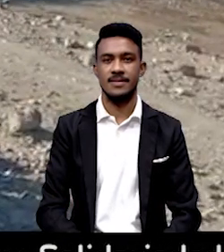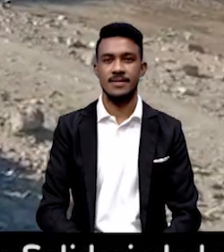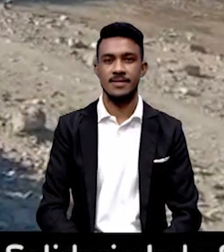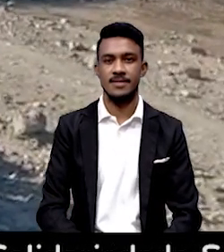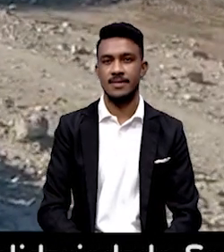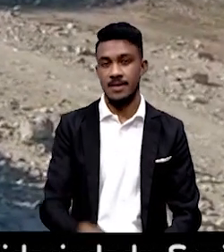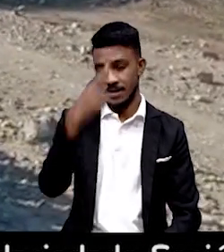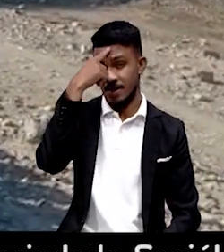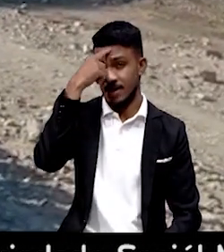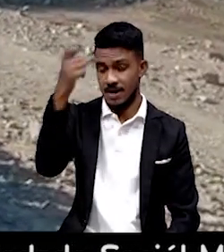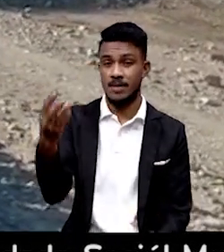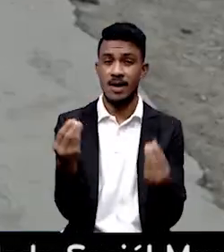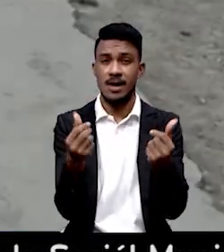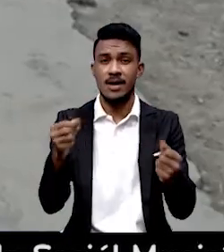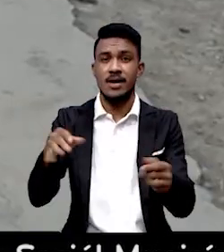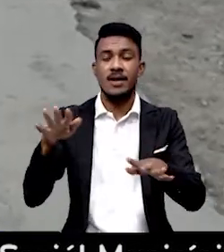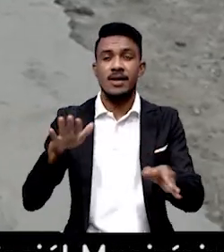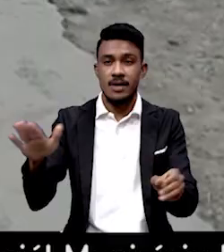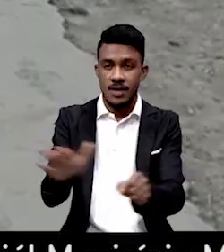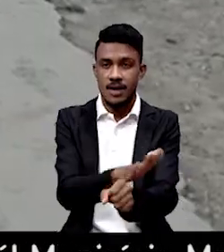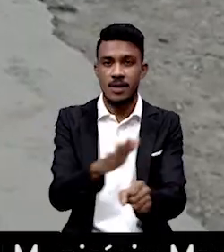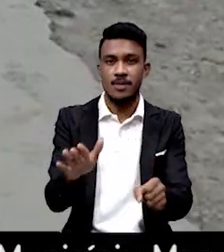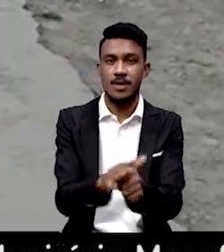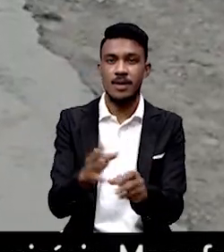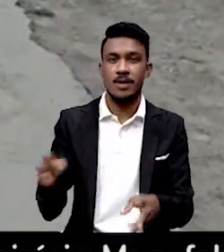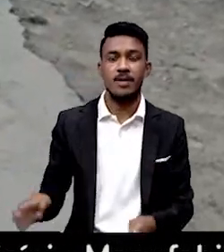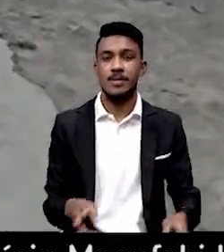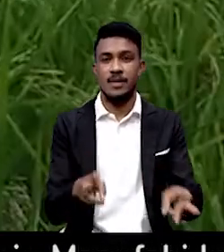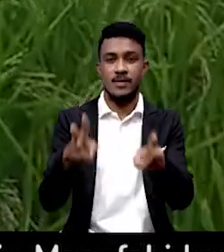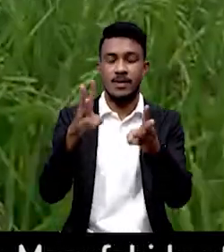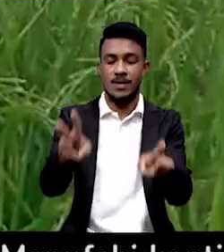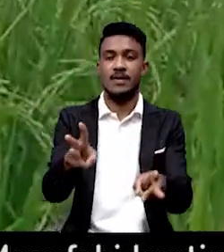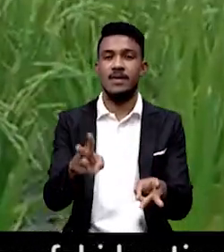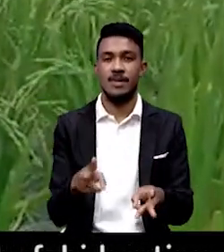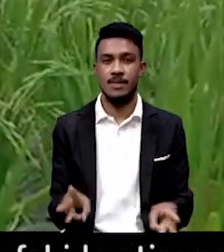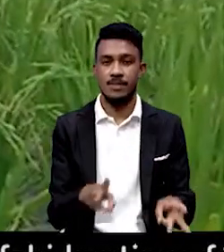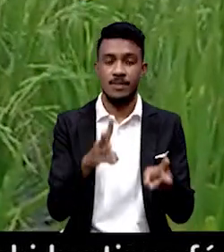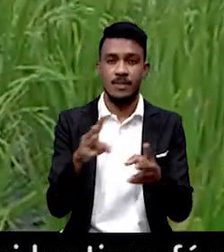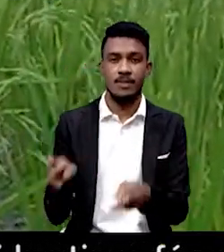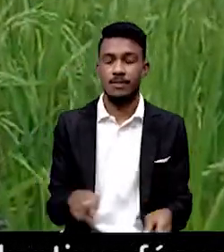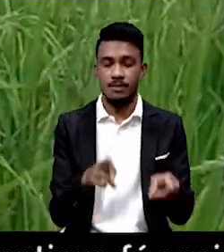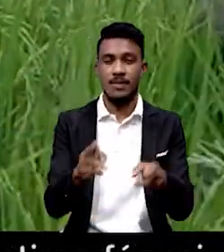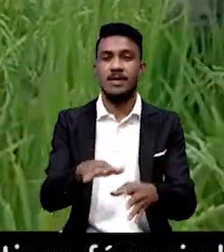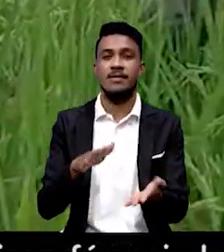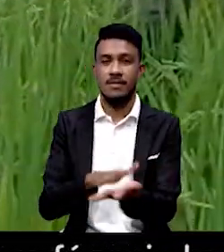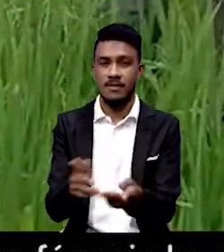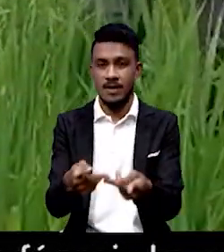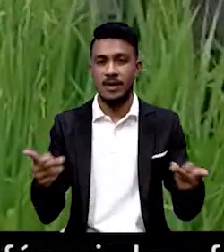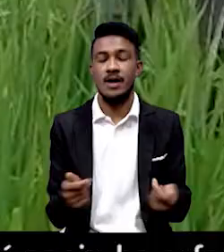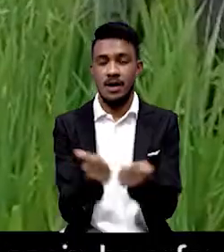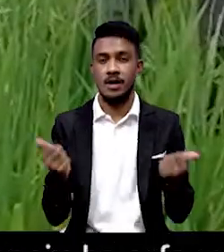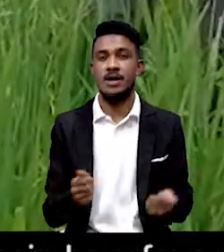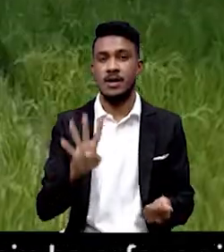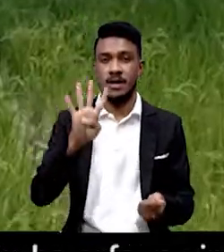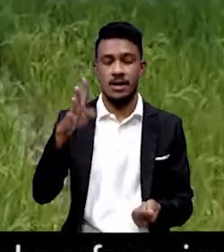Tambara Henek ne betaka metin barazen tono fo impacto ba natar hektare hat nu lures ngrua husi aldeya hat hanesan noi ninen no fafo